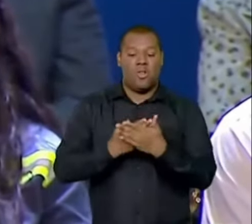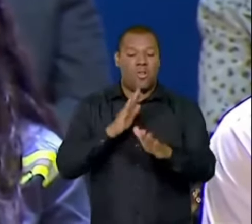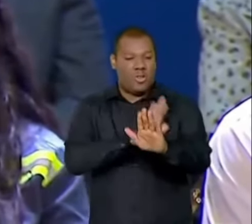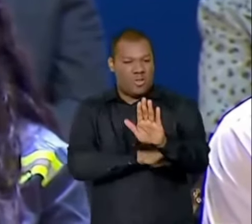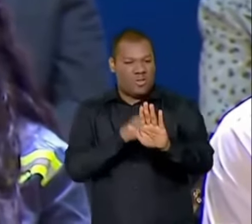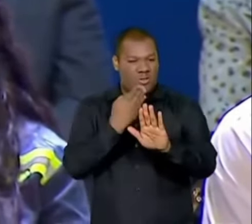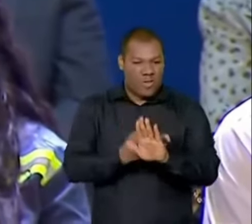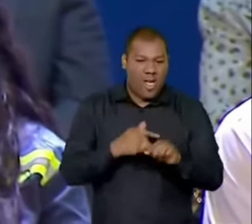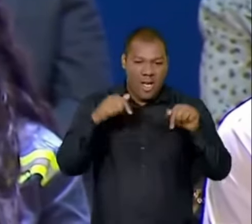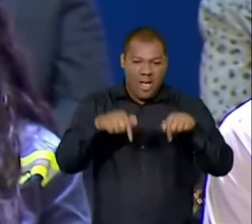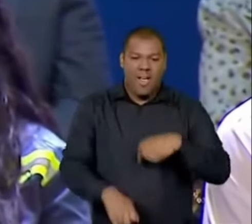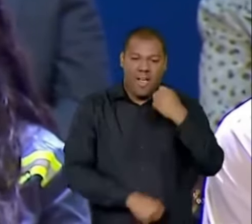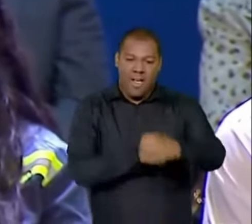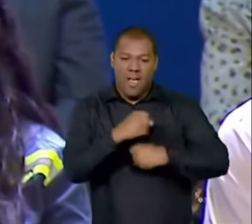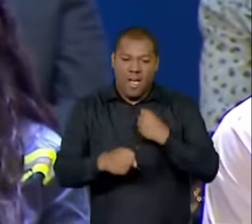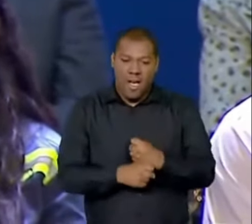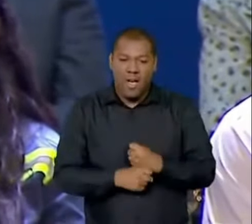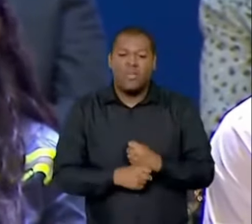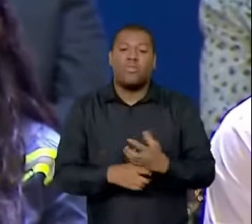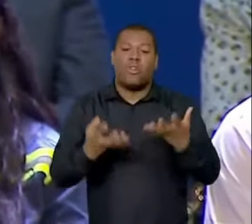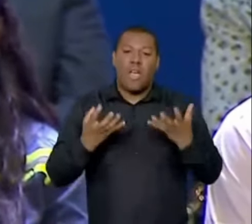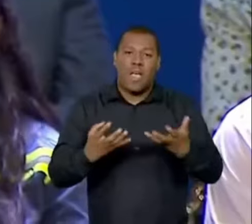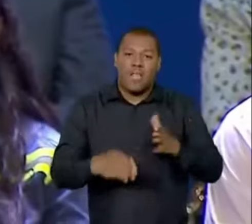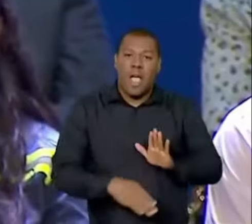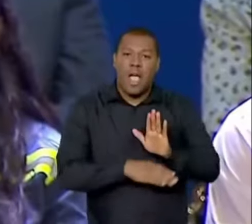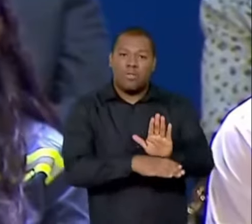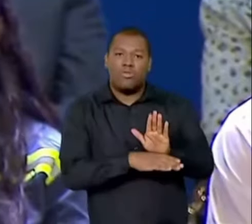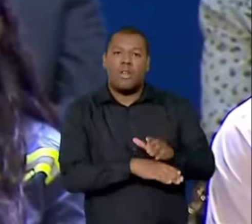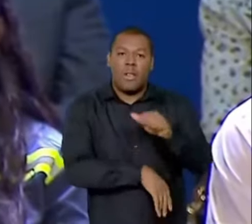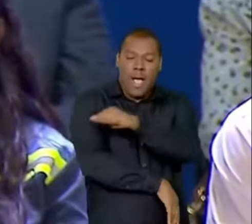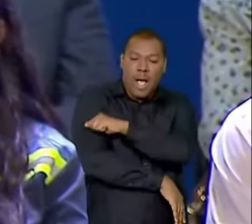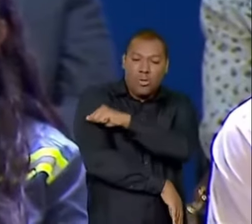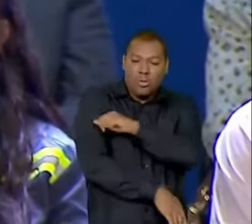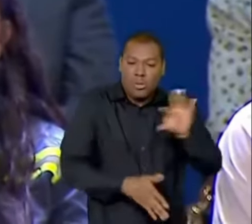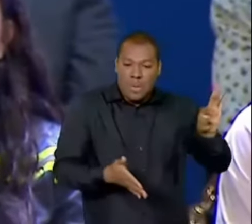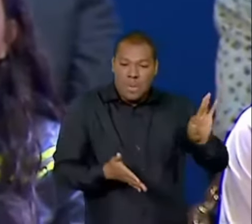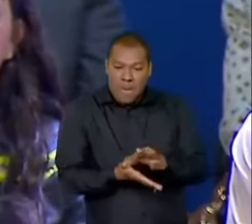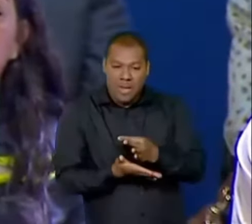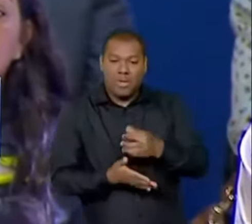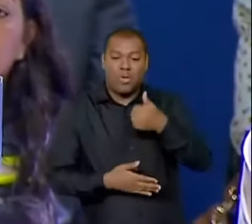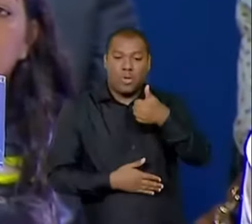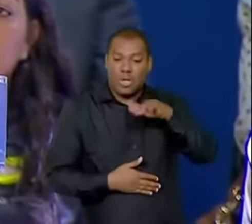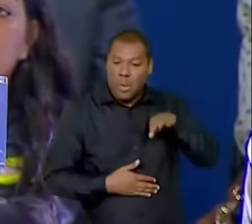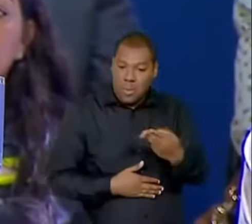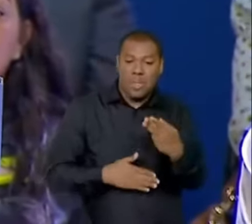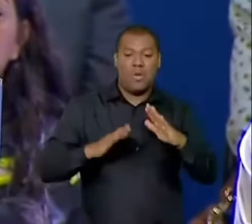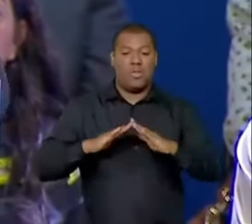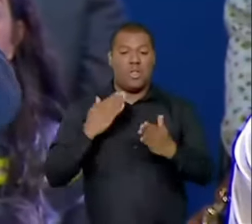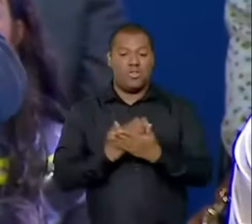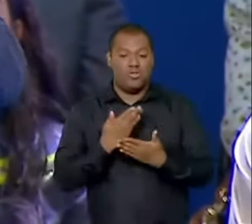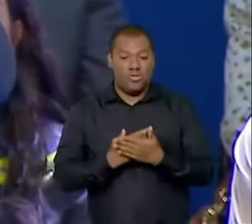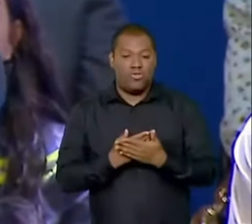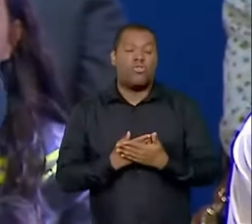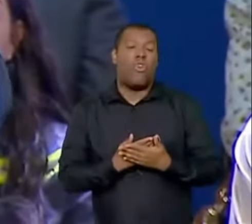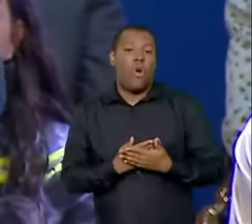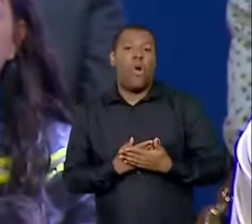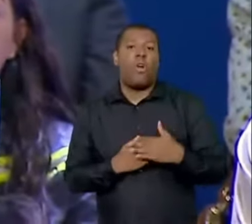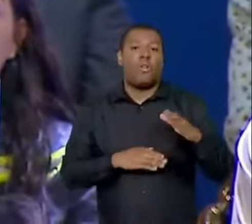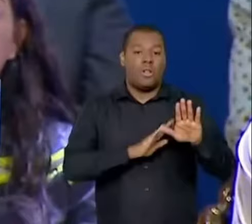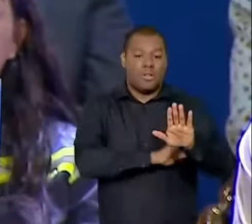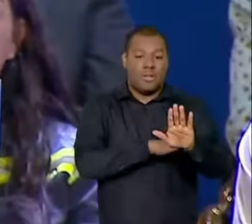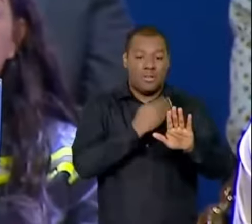queremos este ano colocar 1 milhão de alunos na escola de tempo integral e no final do ano queremos chegar a 3